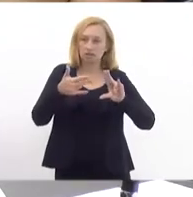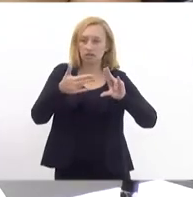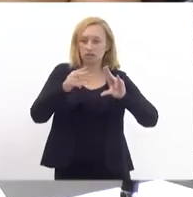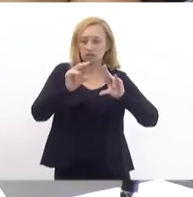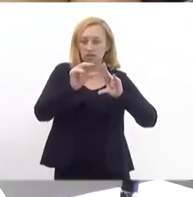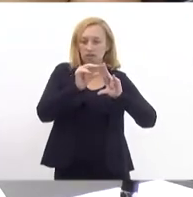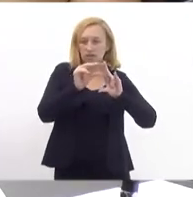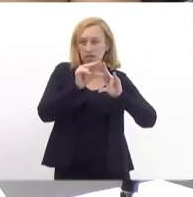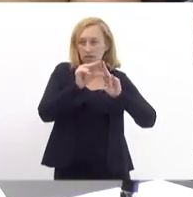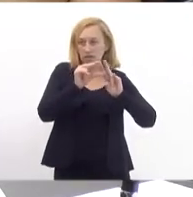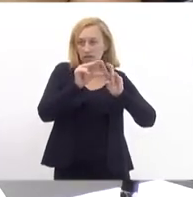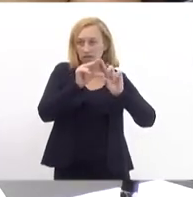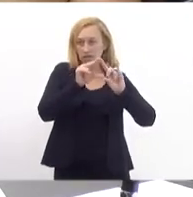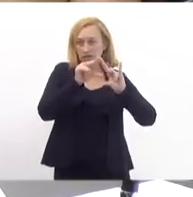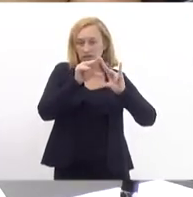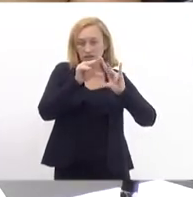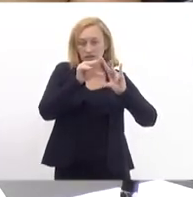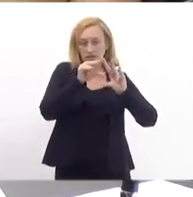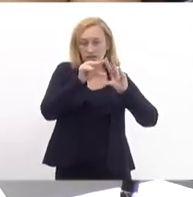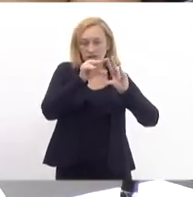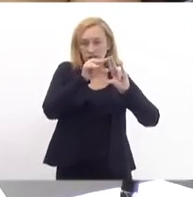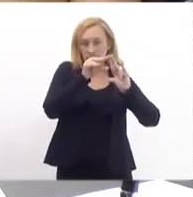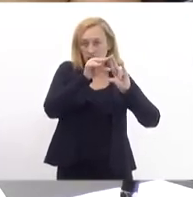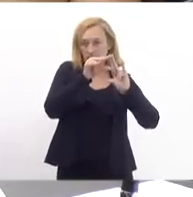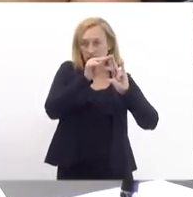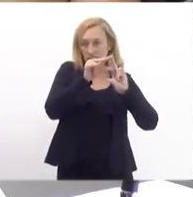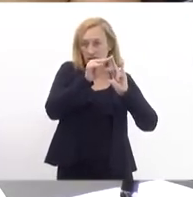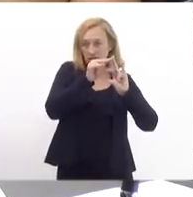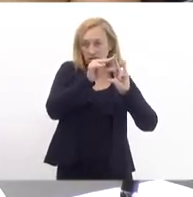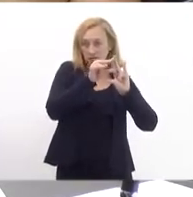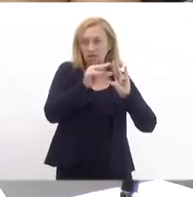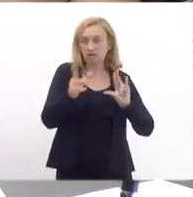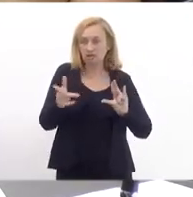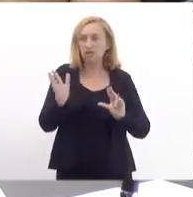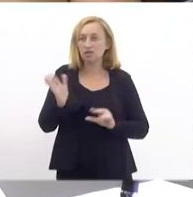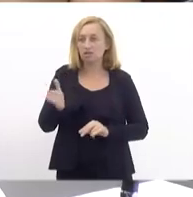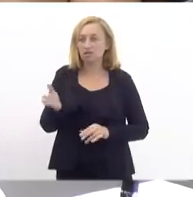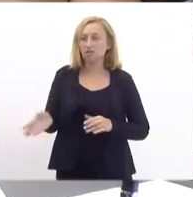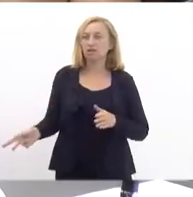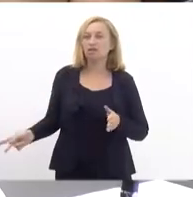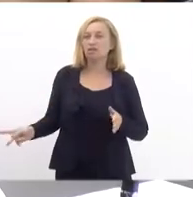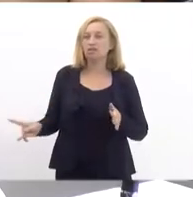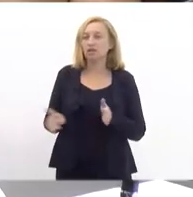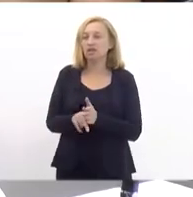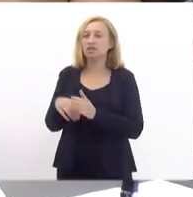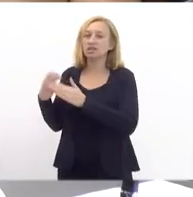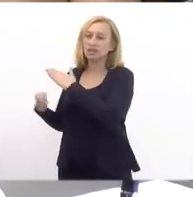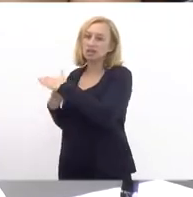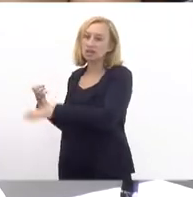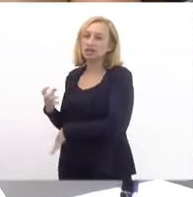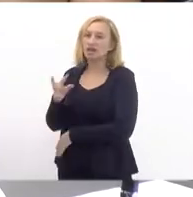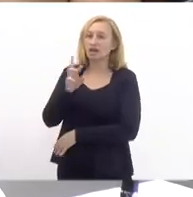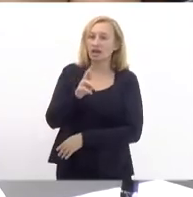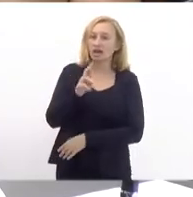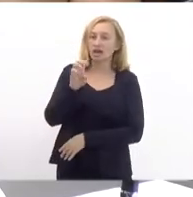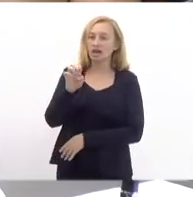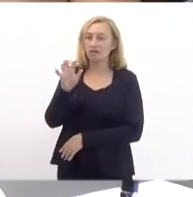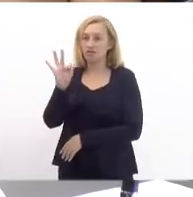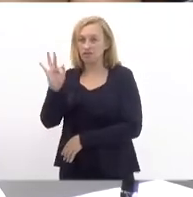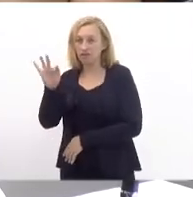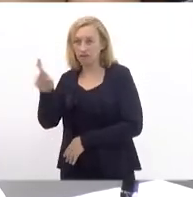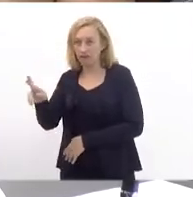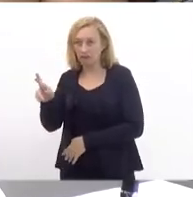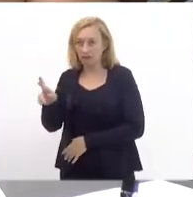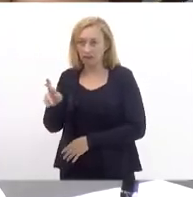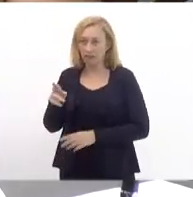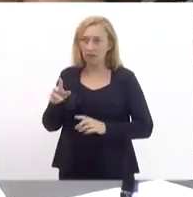veio da concessionária e já foi da Fundação Refer. Aí não foi da Fundação Refer, não foi a